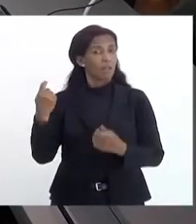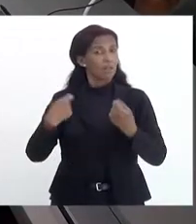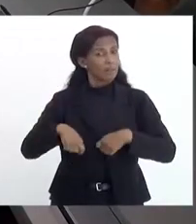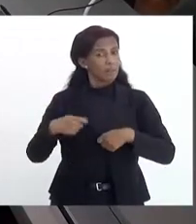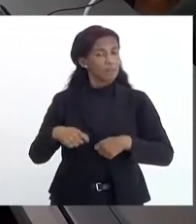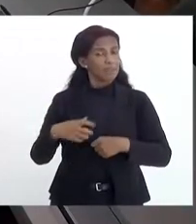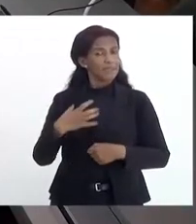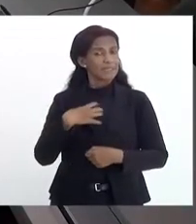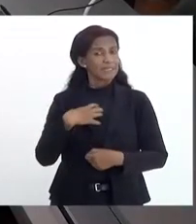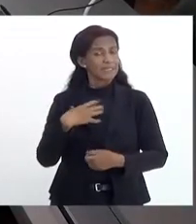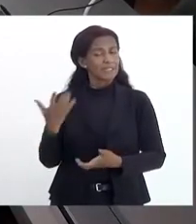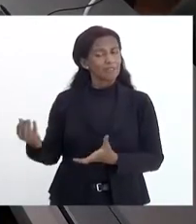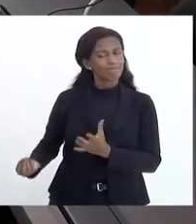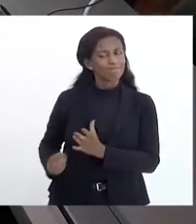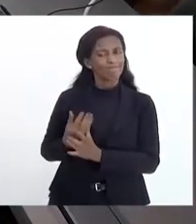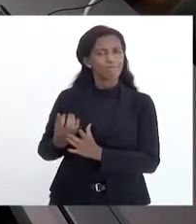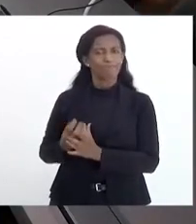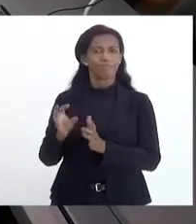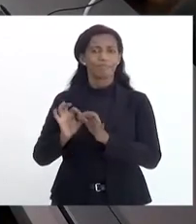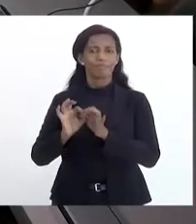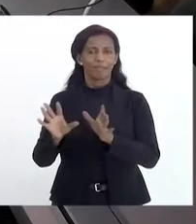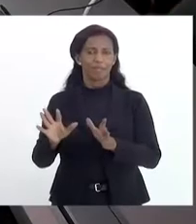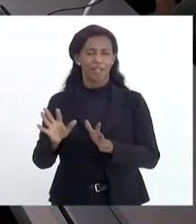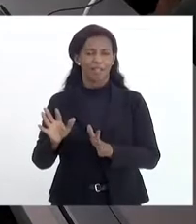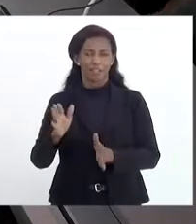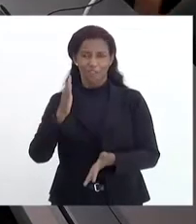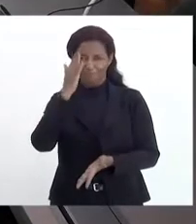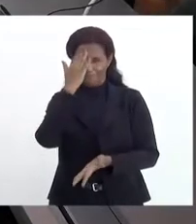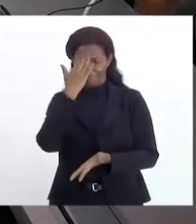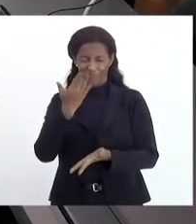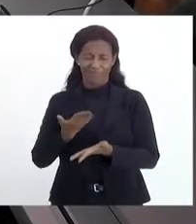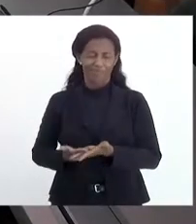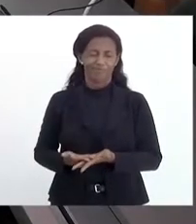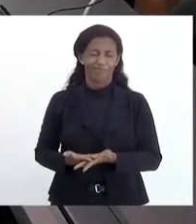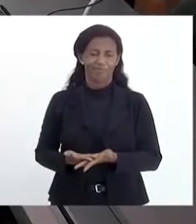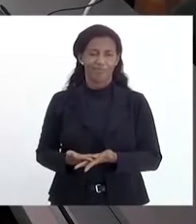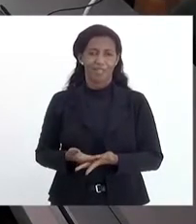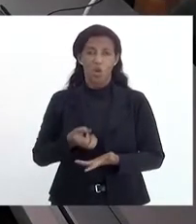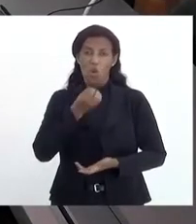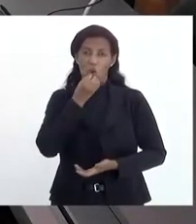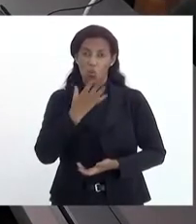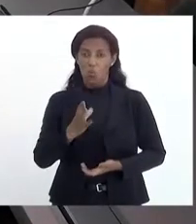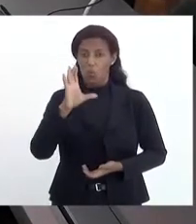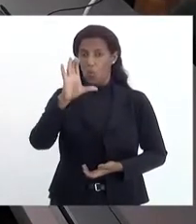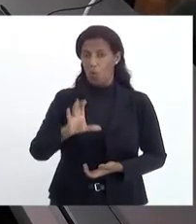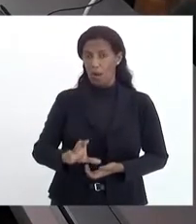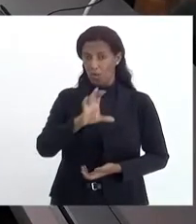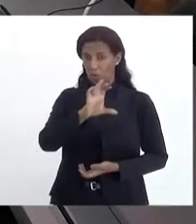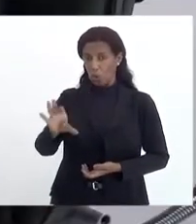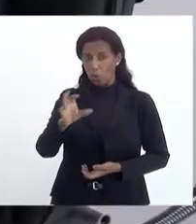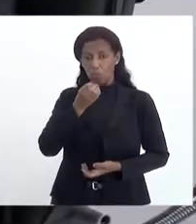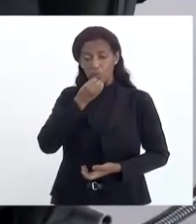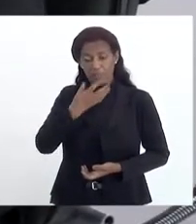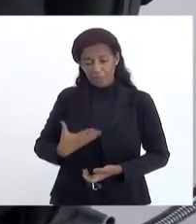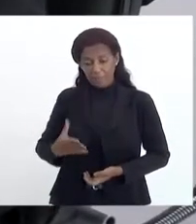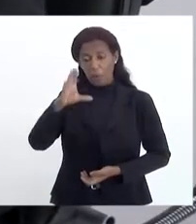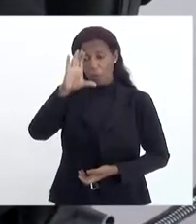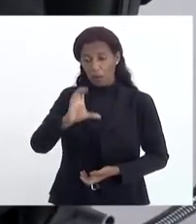que se seja incentivado a liberdade de crença. Um bom católico só será um bom católico se ele